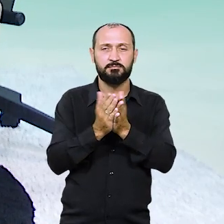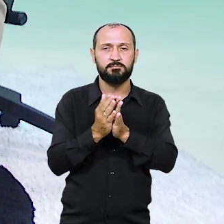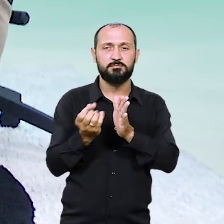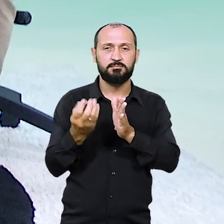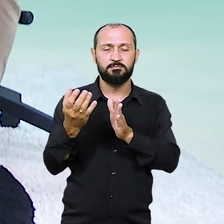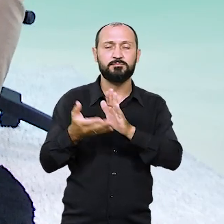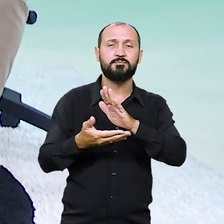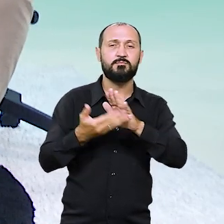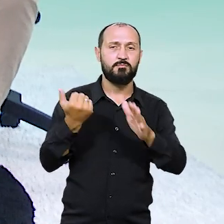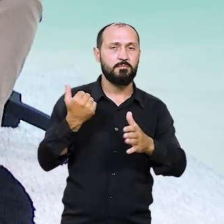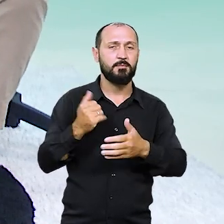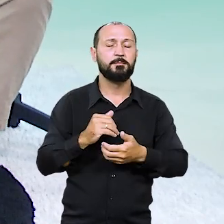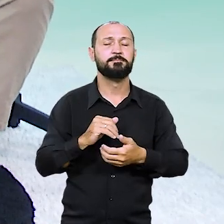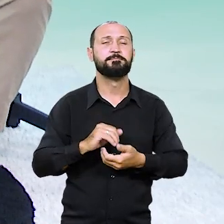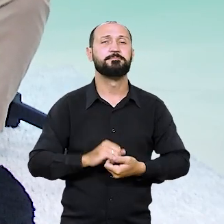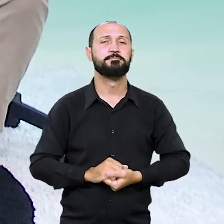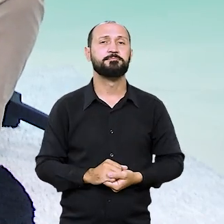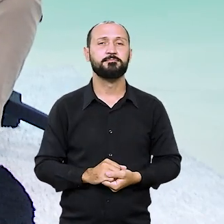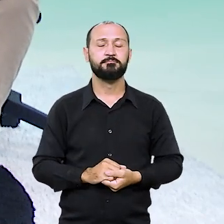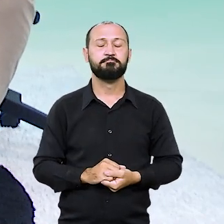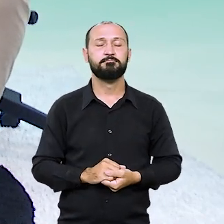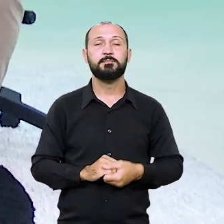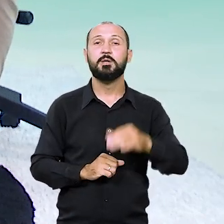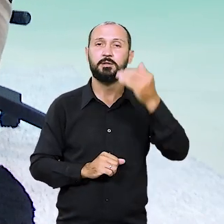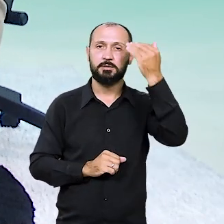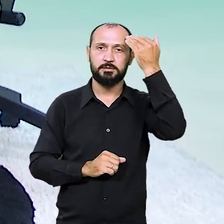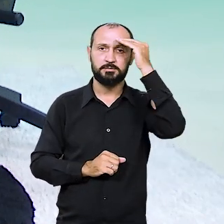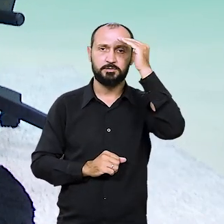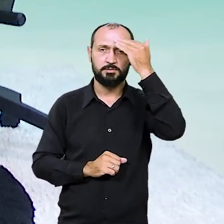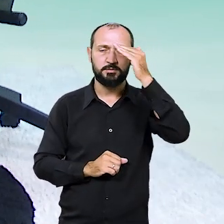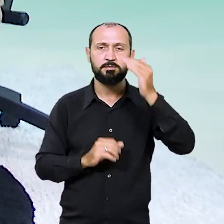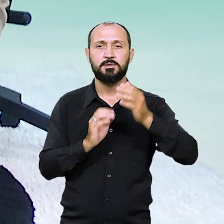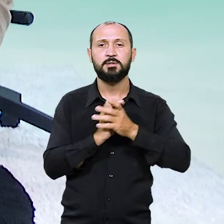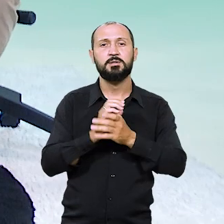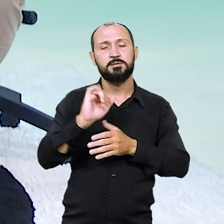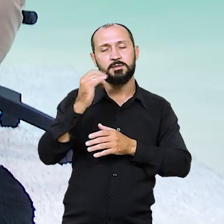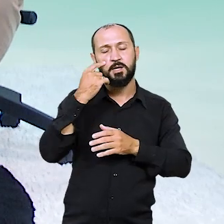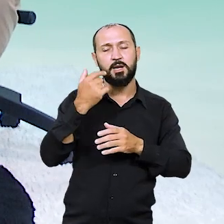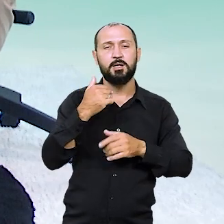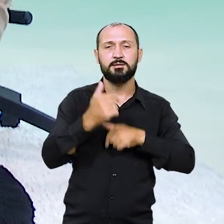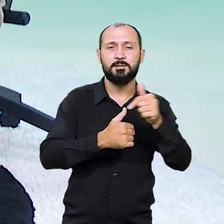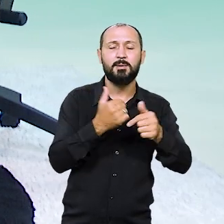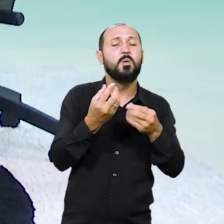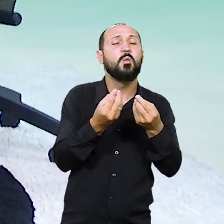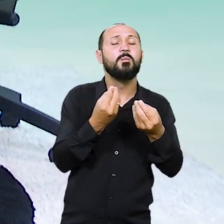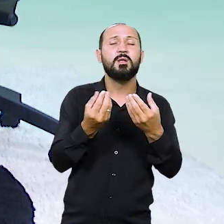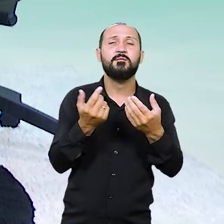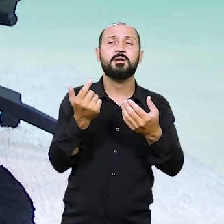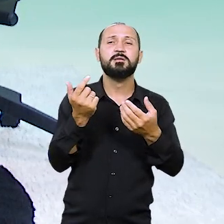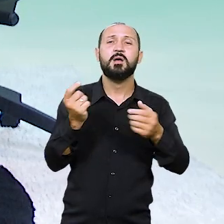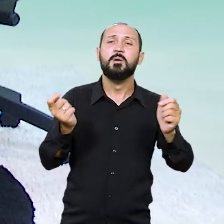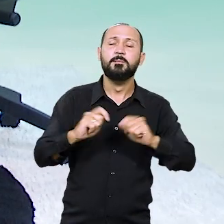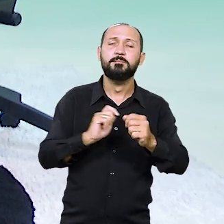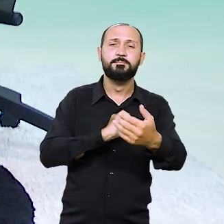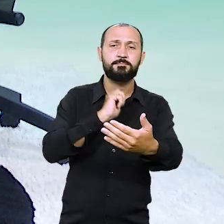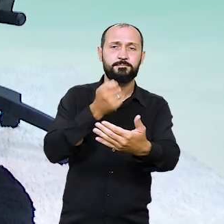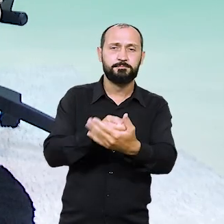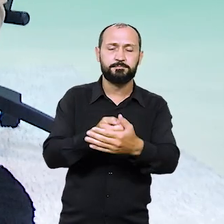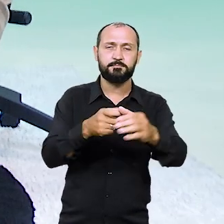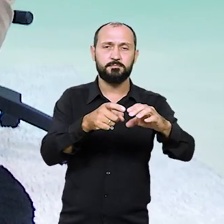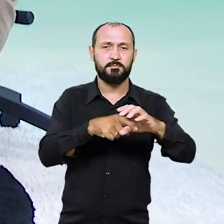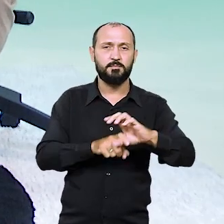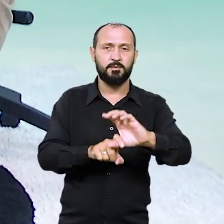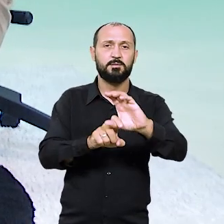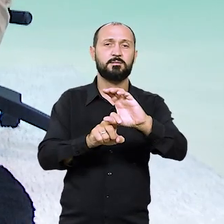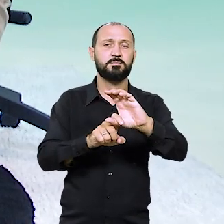também teriam resguardado esse direito e não teriam seu passaporte e o CNH apreendidos. Entendi. A lógica é que se